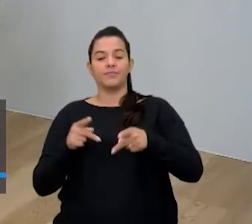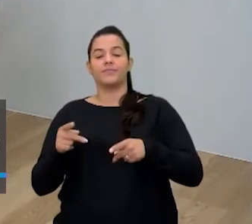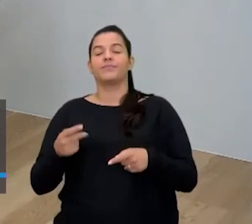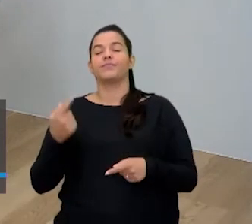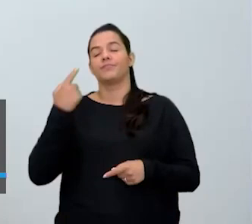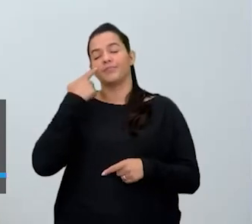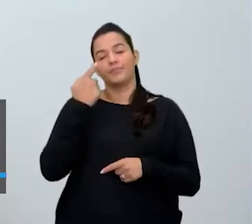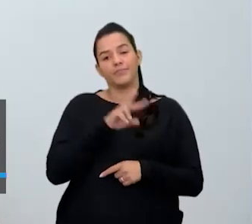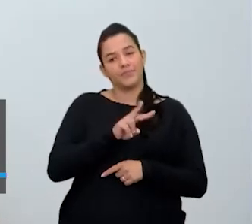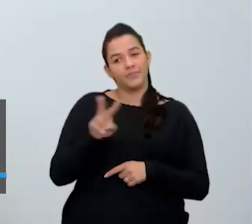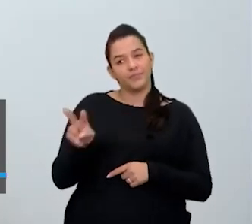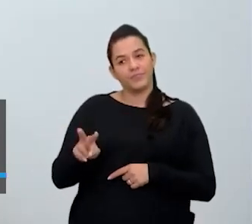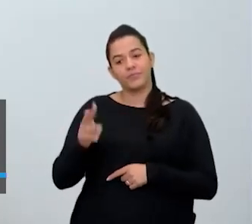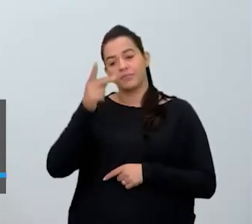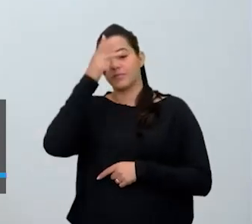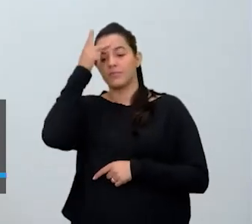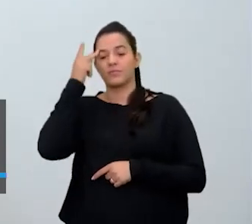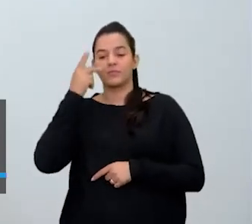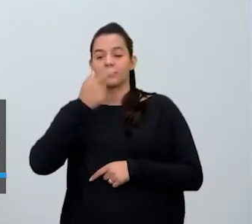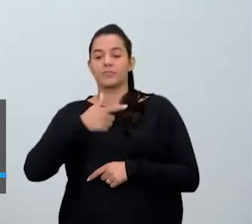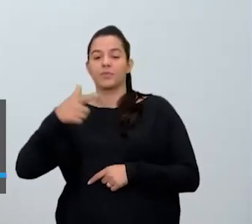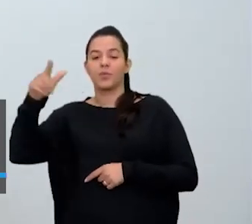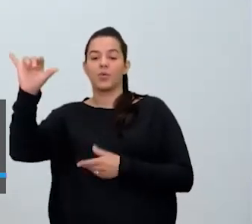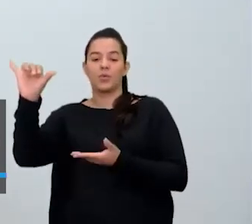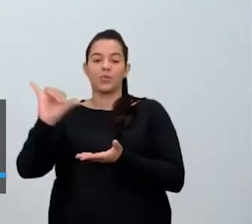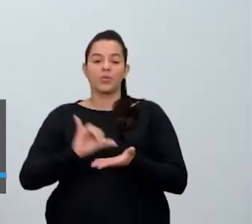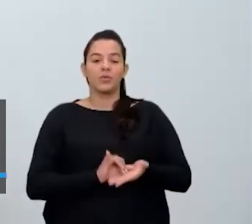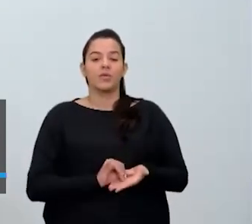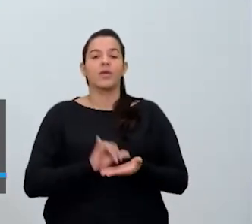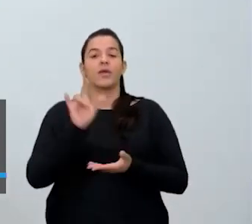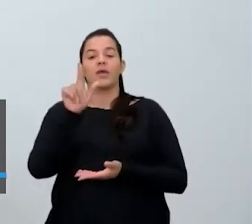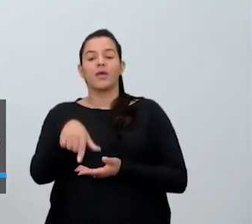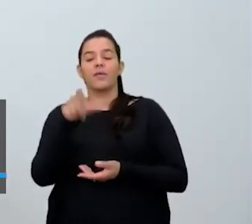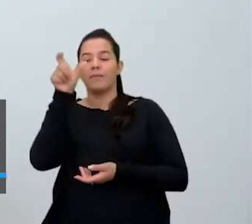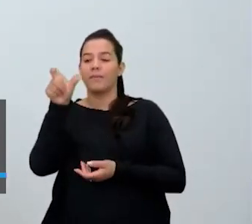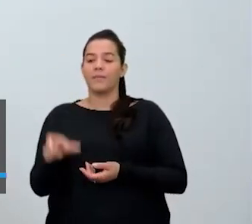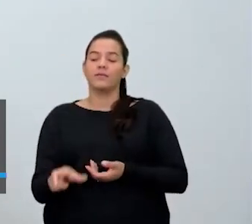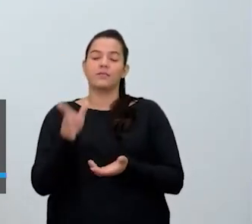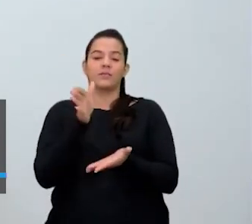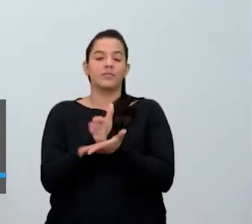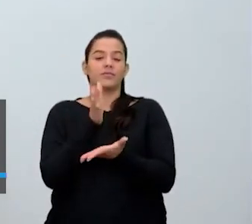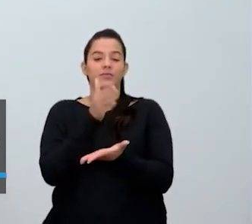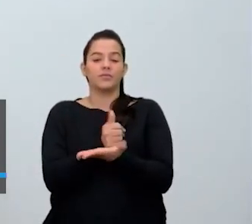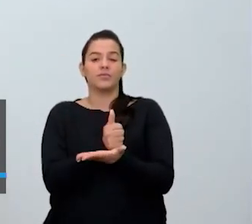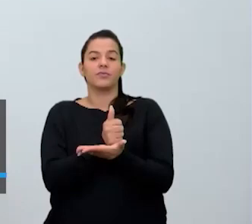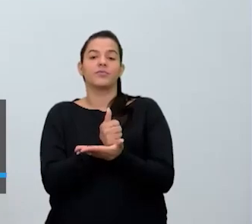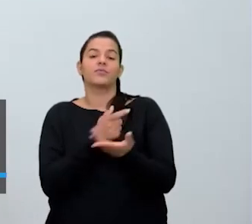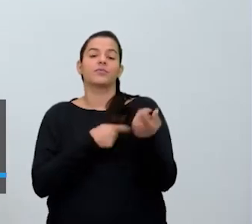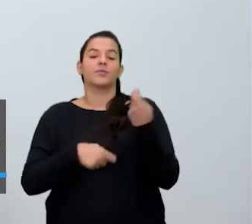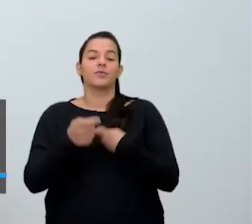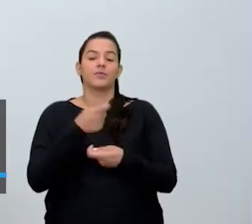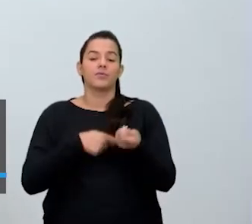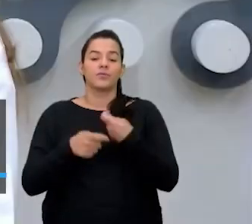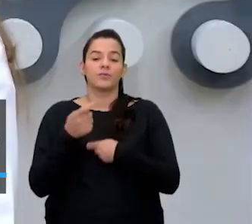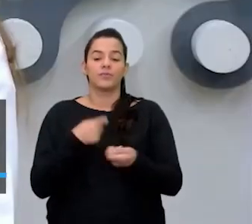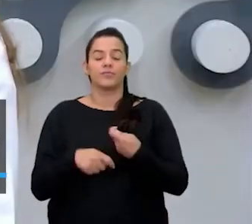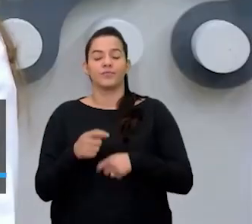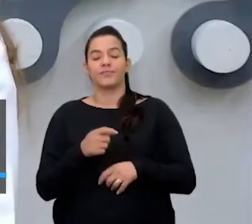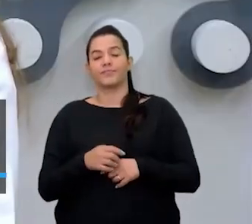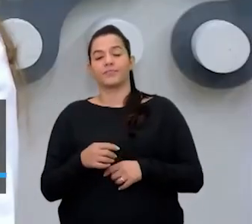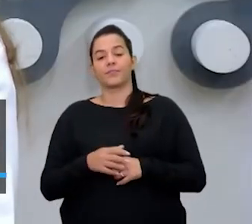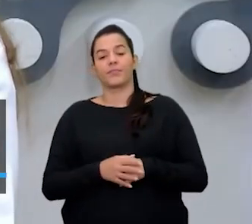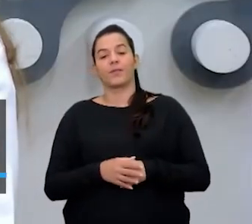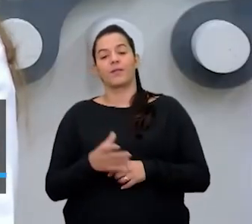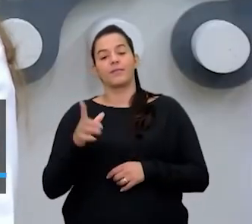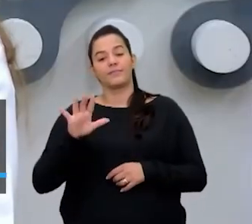enxerga os refugiados como alguém que vai dividir esses investimentos em seguridade social